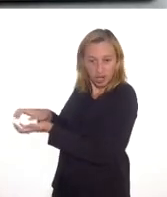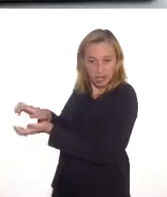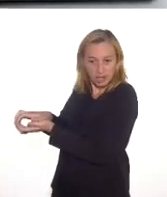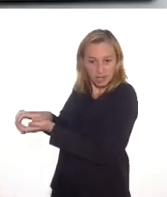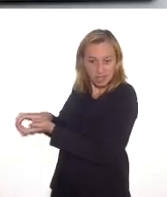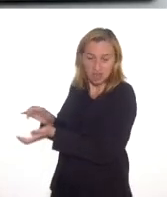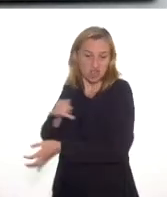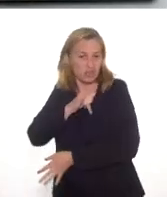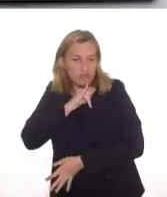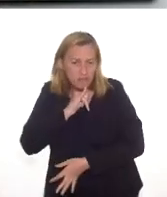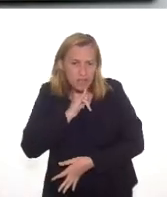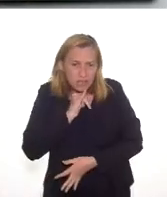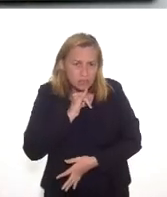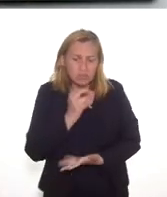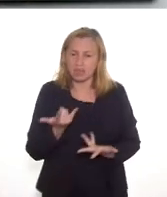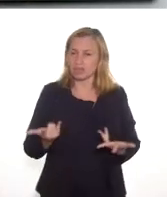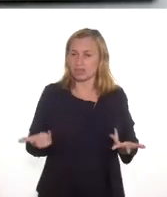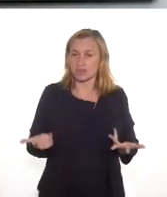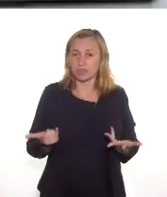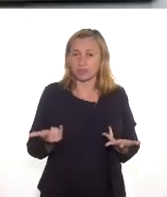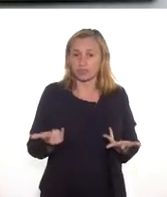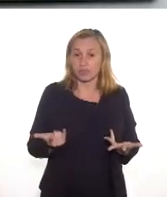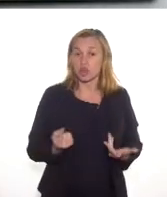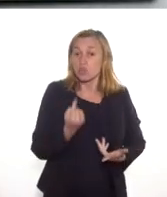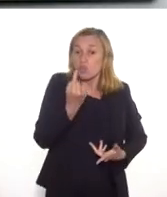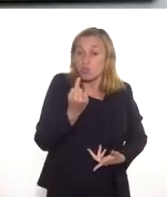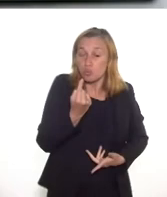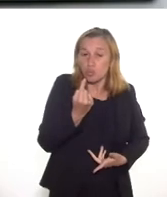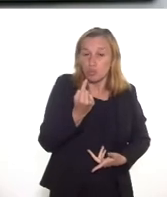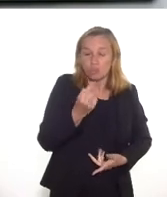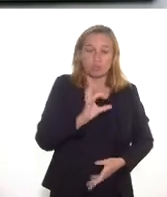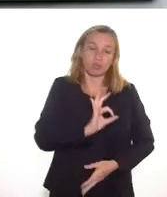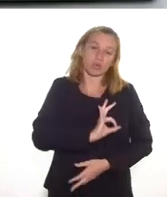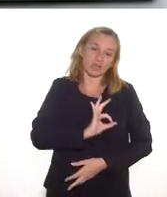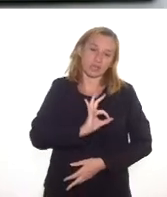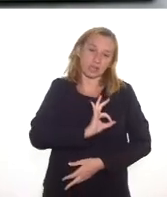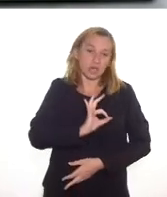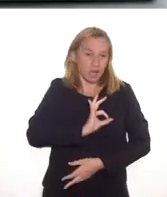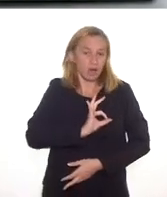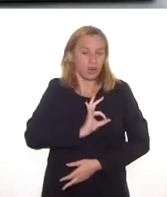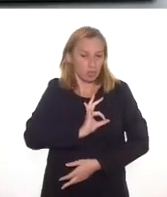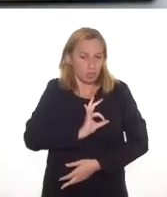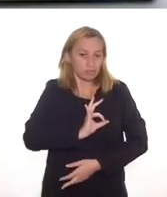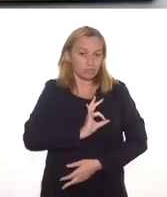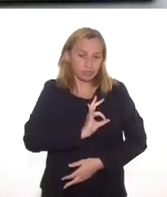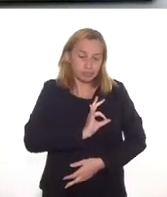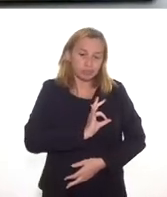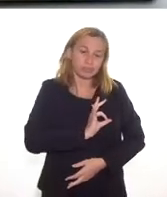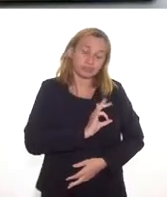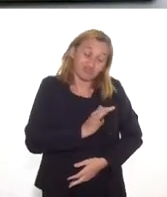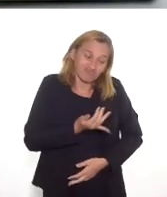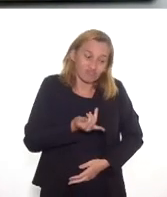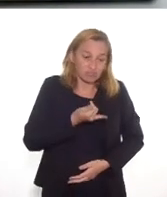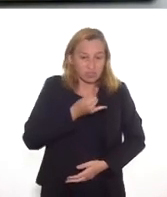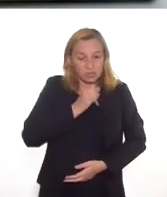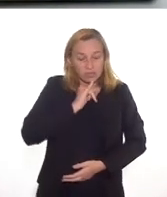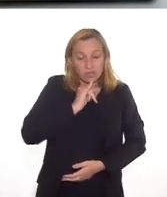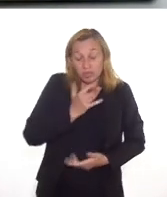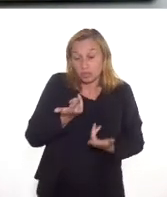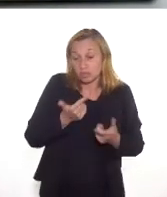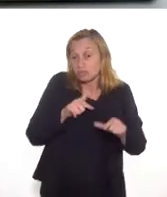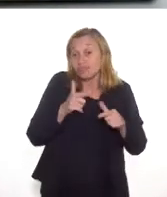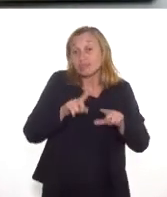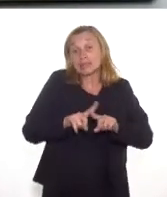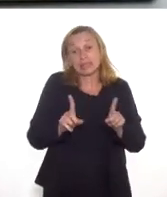que infelizmente vitimou um herói da Polícia Civil, infelizmente, mas uma ação